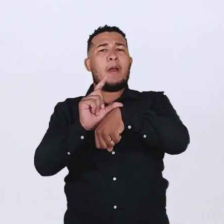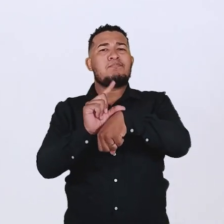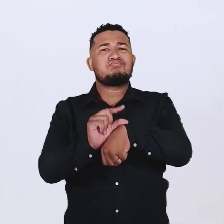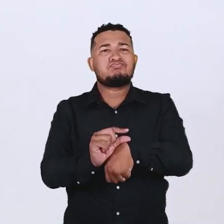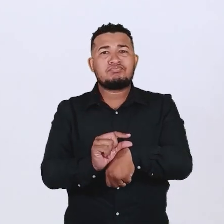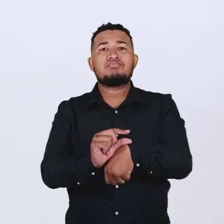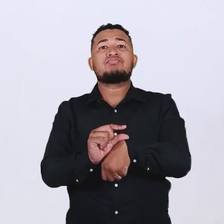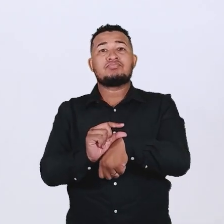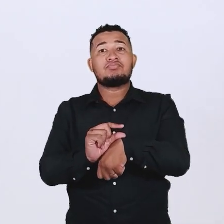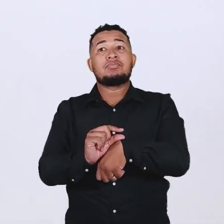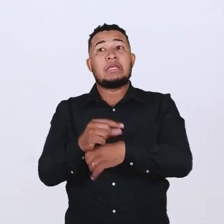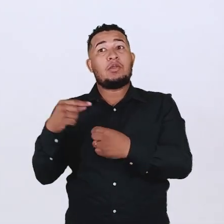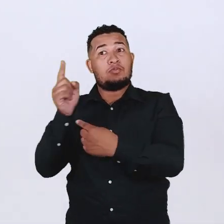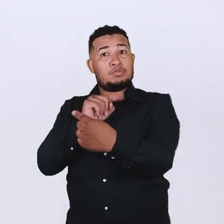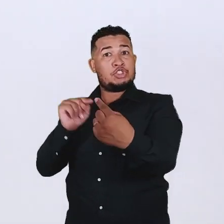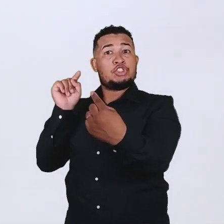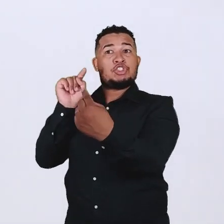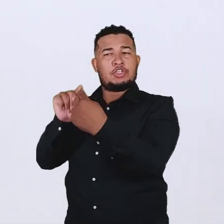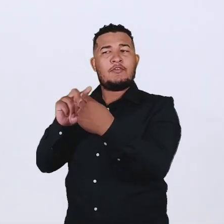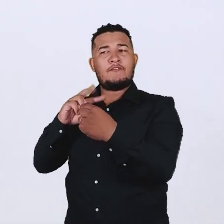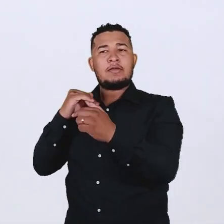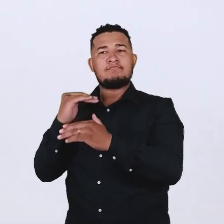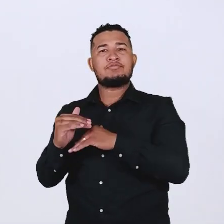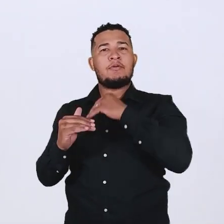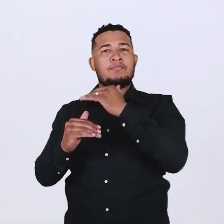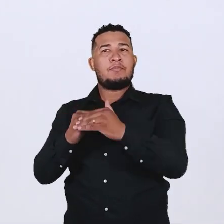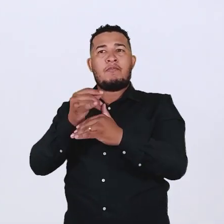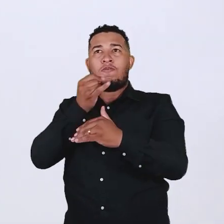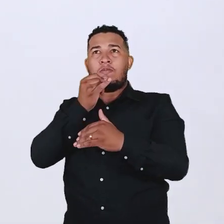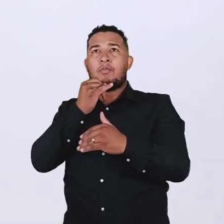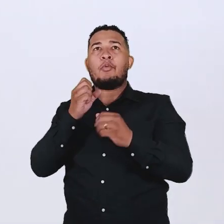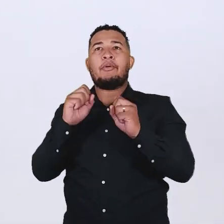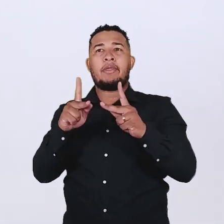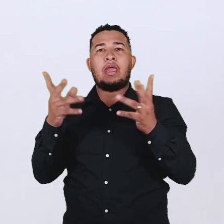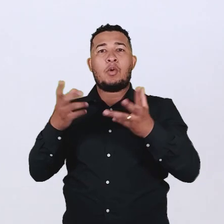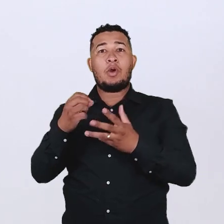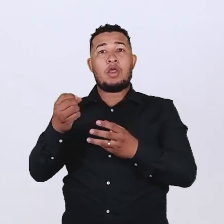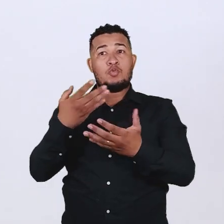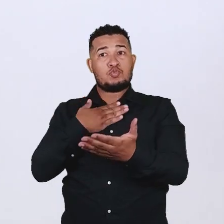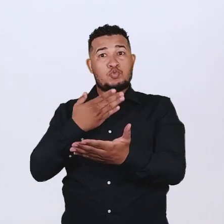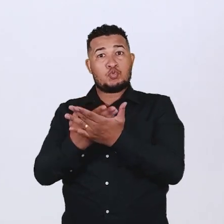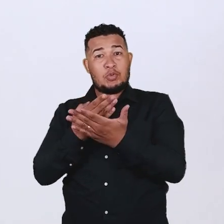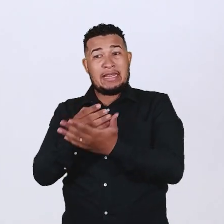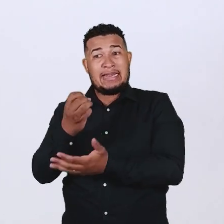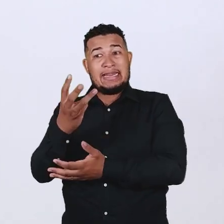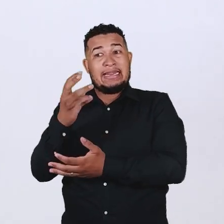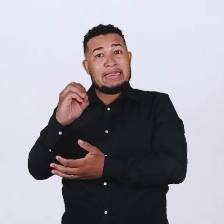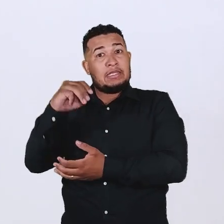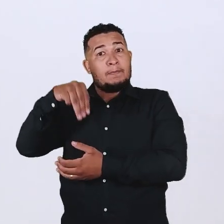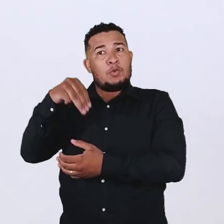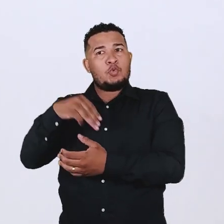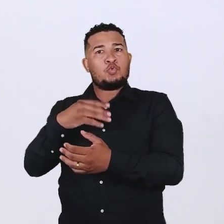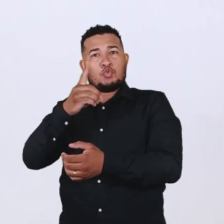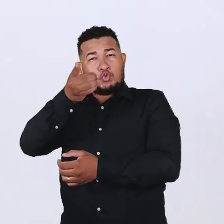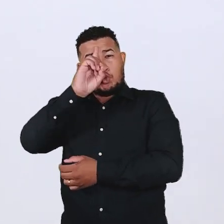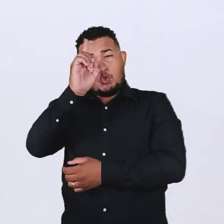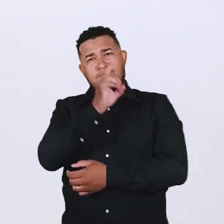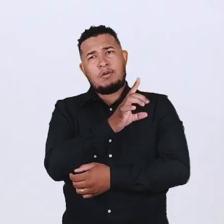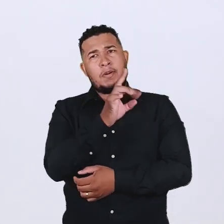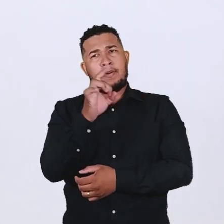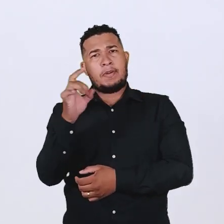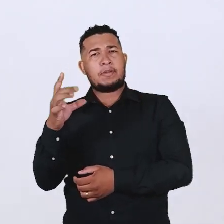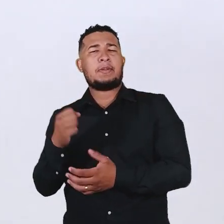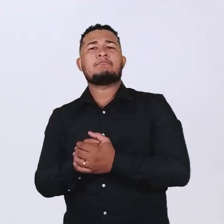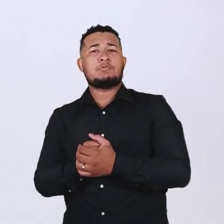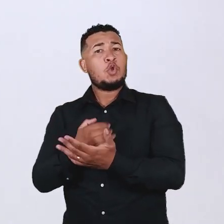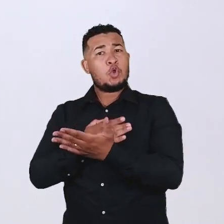dedicado um tempo menor. Então esse marco cansado que você vai traçando, eu quero agora estudar 30 minutos por dia. Então você vai começar